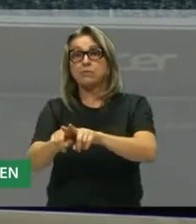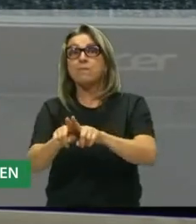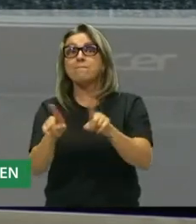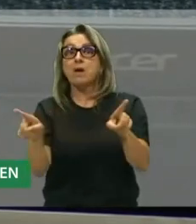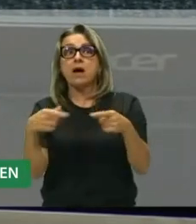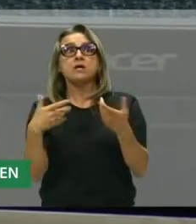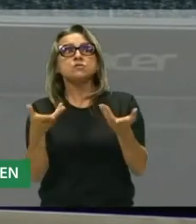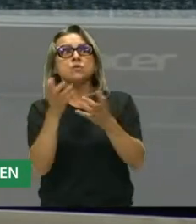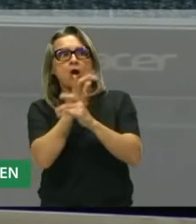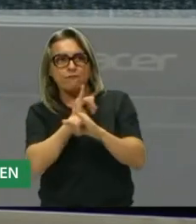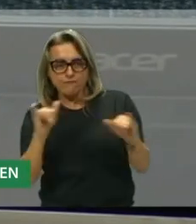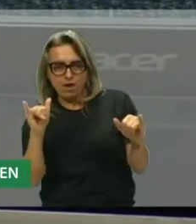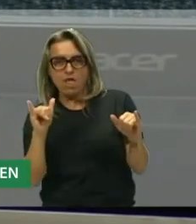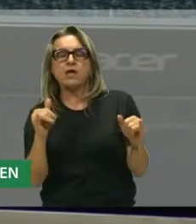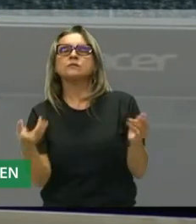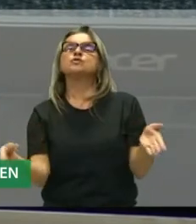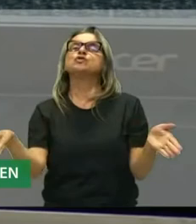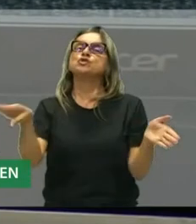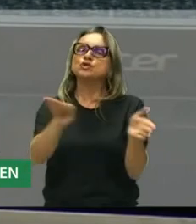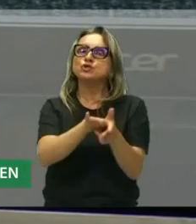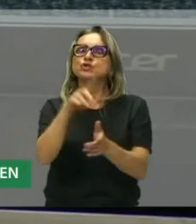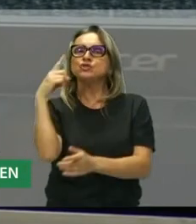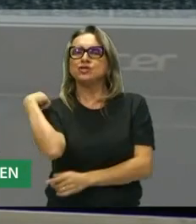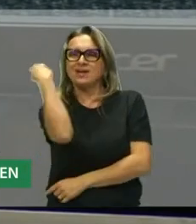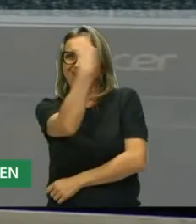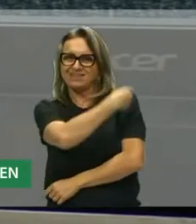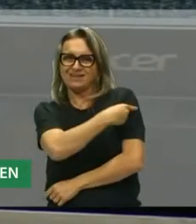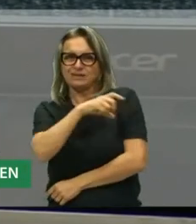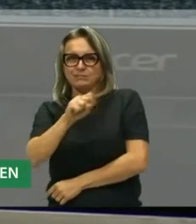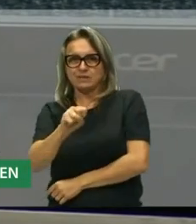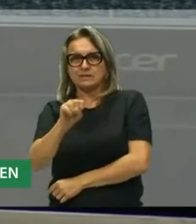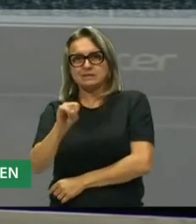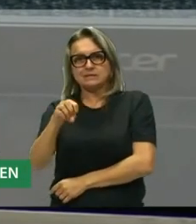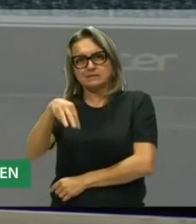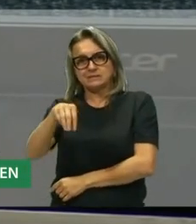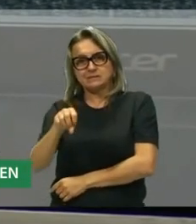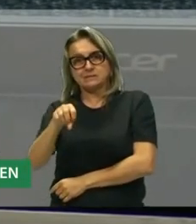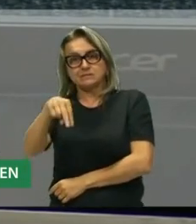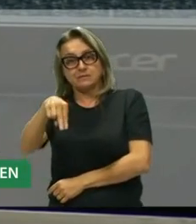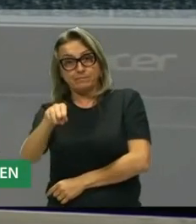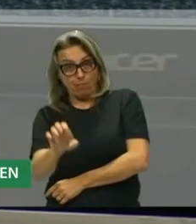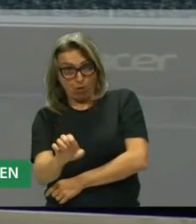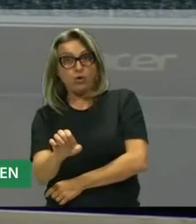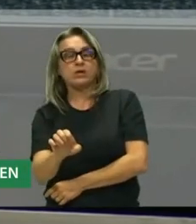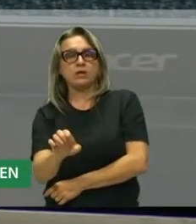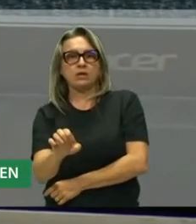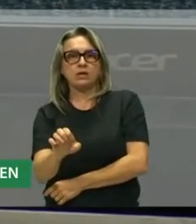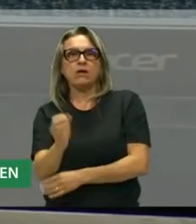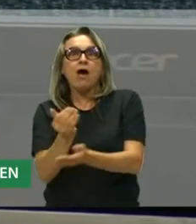sua chegada a Itajaí é revestida de muita esperança e muita fé,